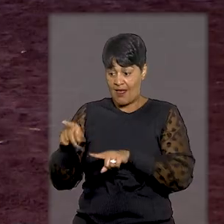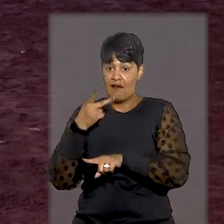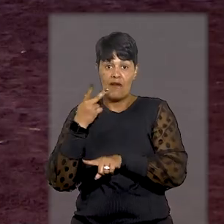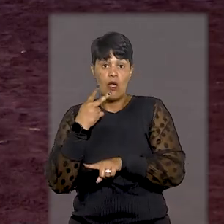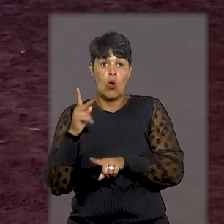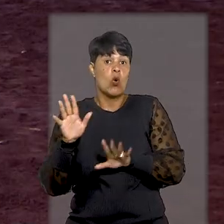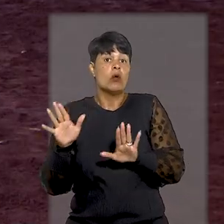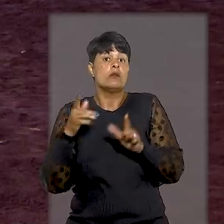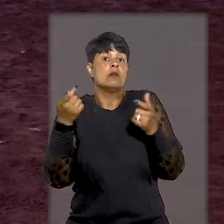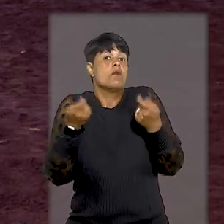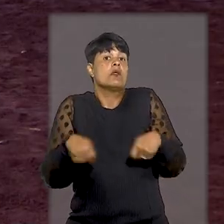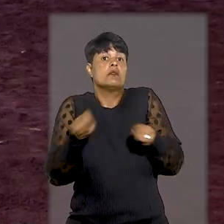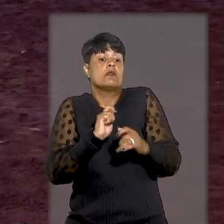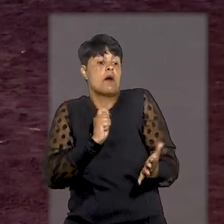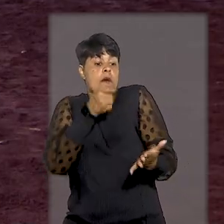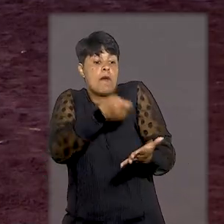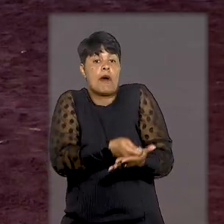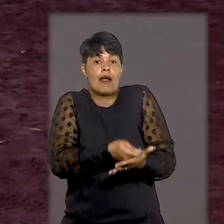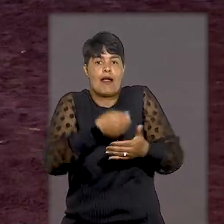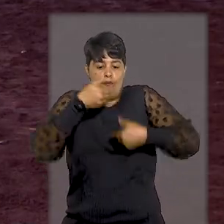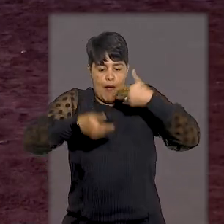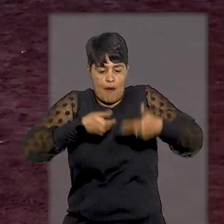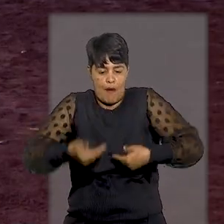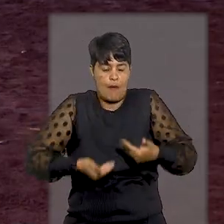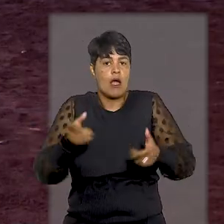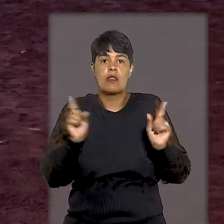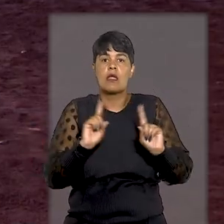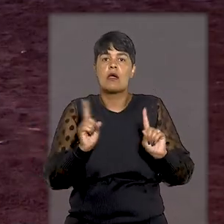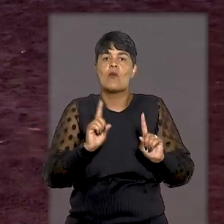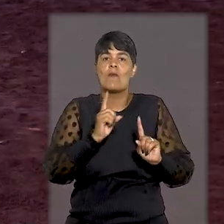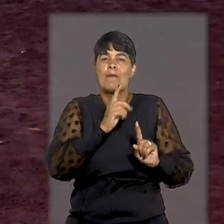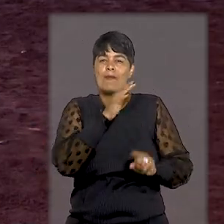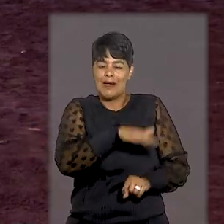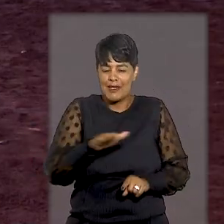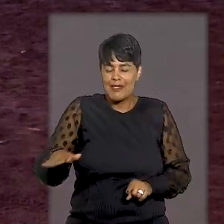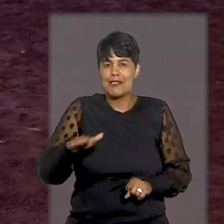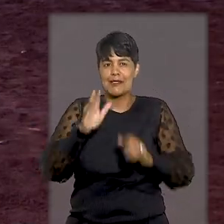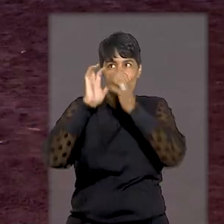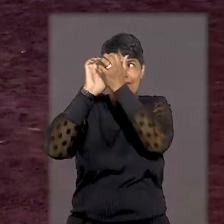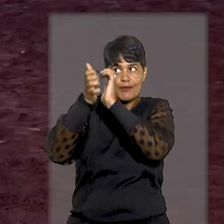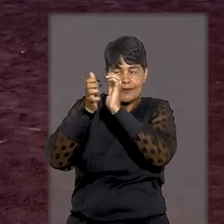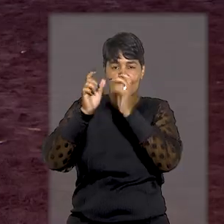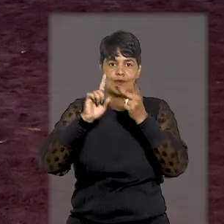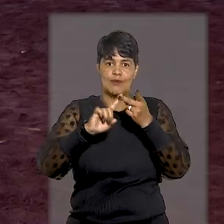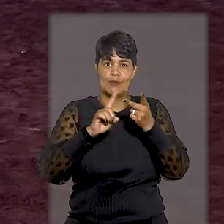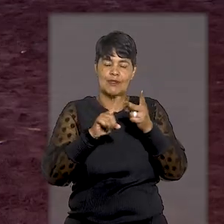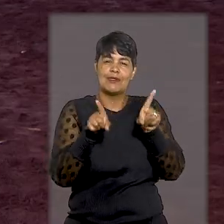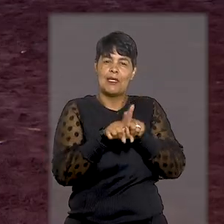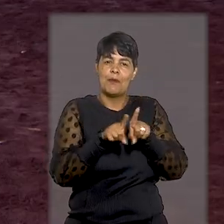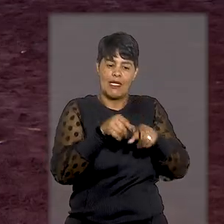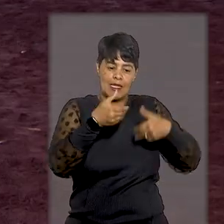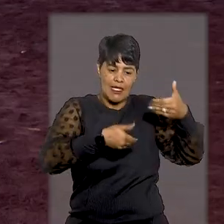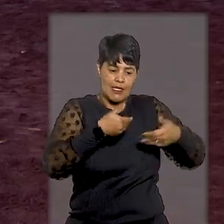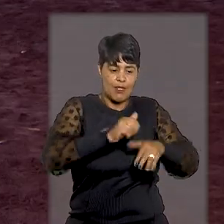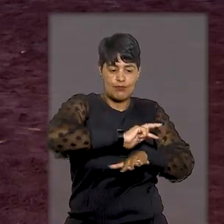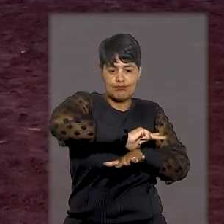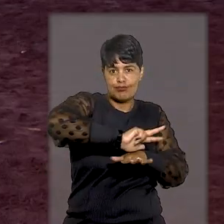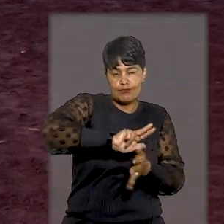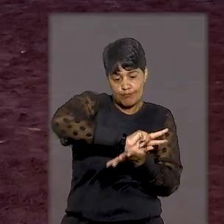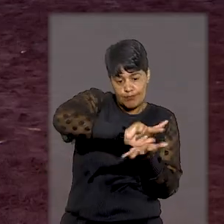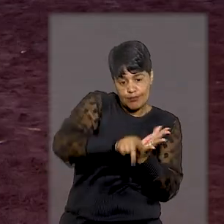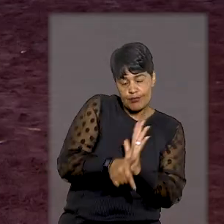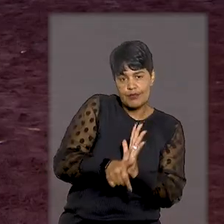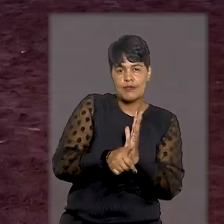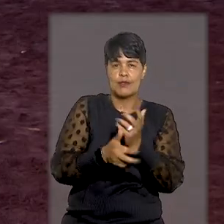questionava a cobertura do tratamento com equoterapia para criança com paralisia cerebral e a cobertura de tratamento muito